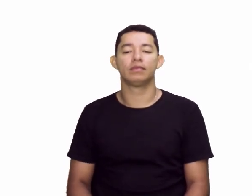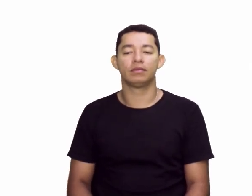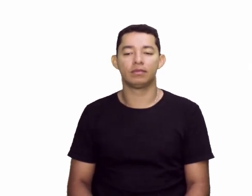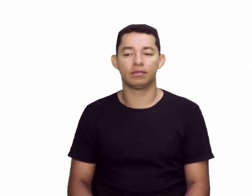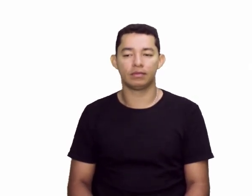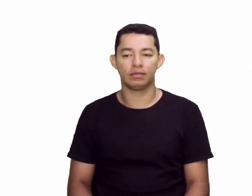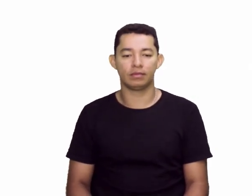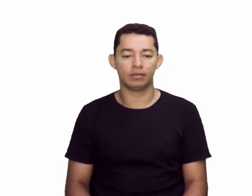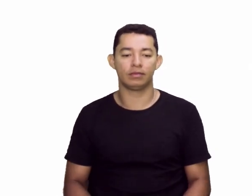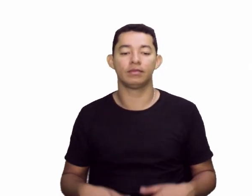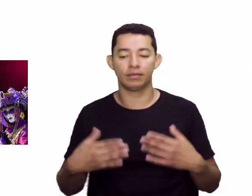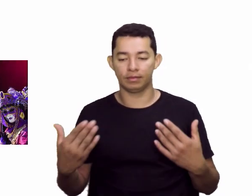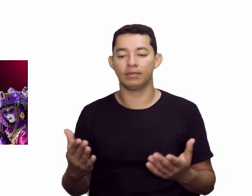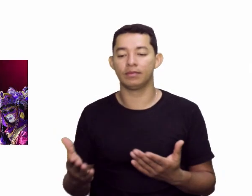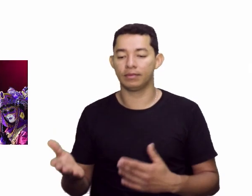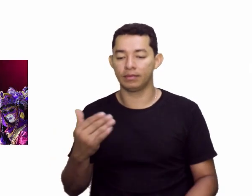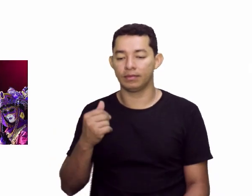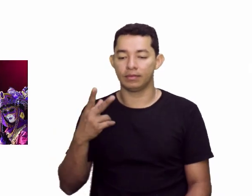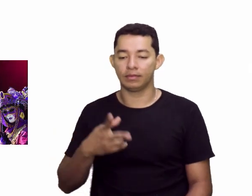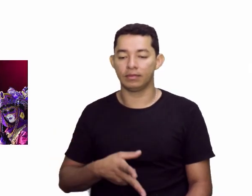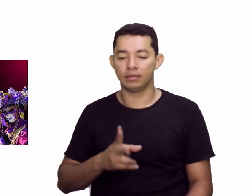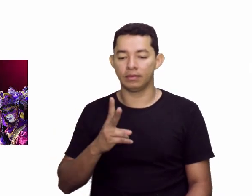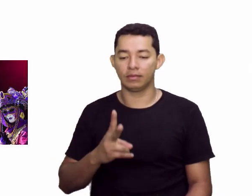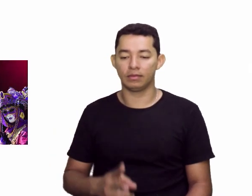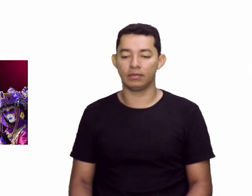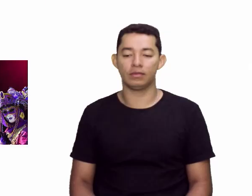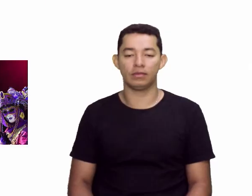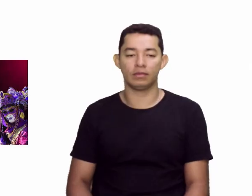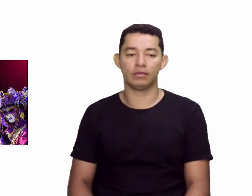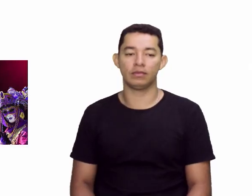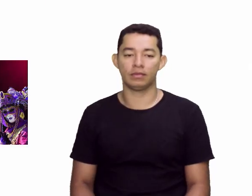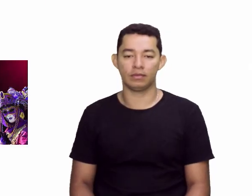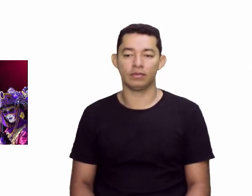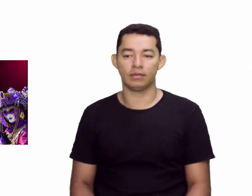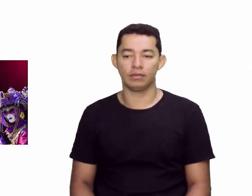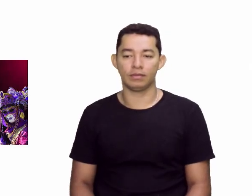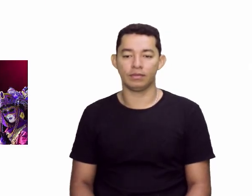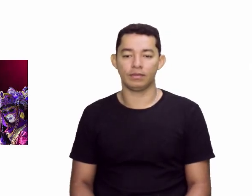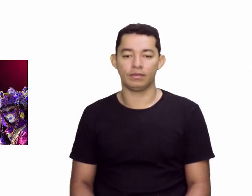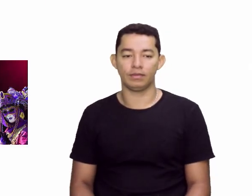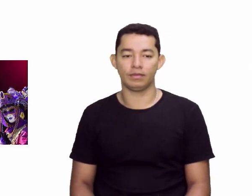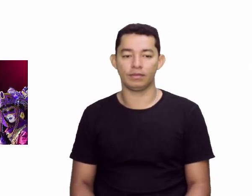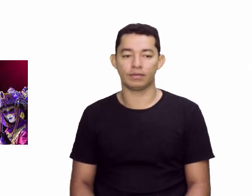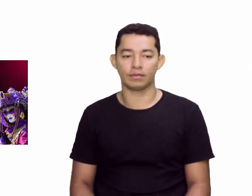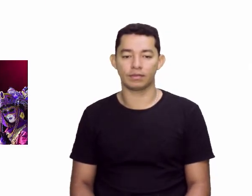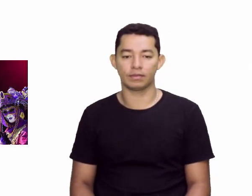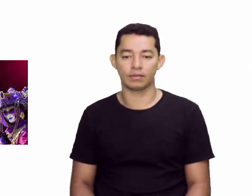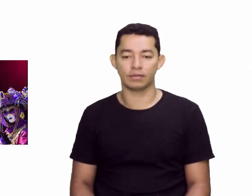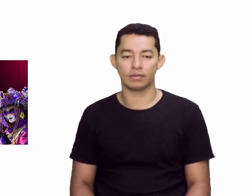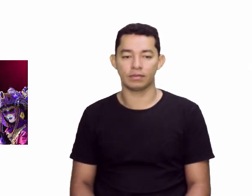Não é isso? Então vamos seguir, que tem mais coisa para a gente ver sobre o teatro grego. Olha aqui,